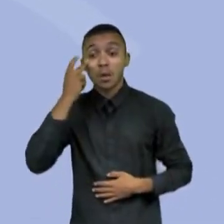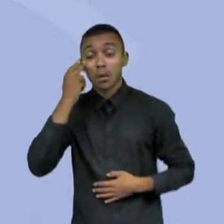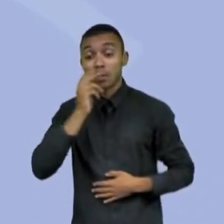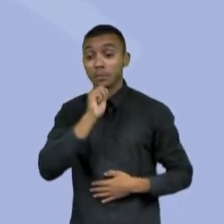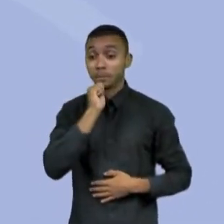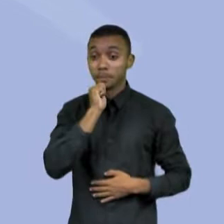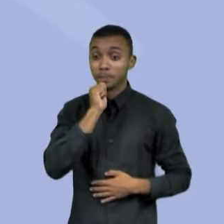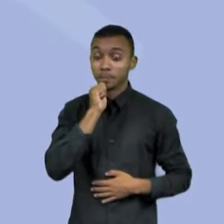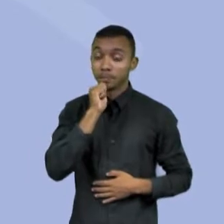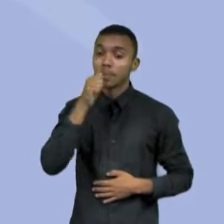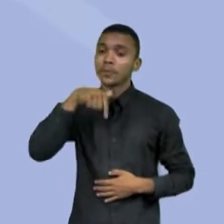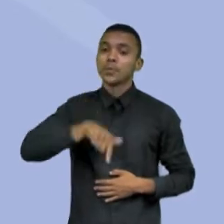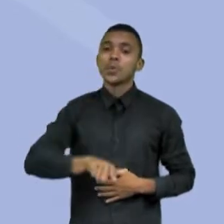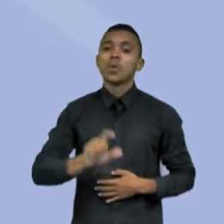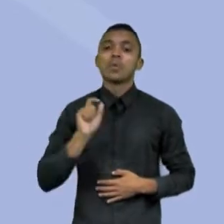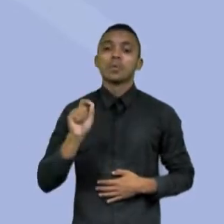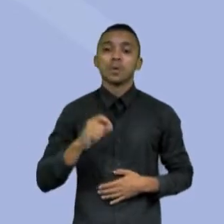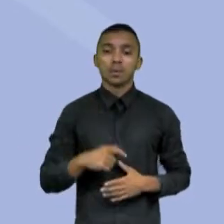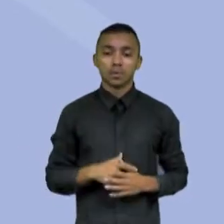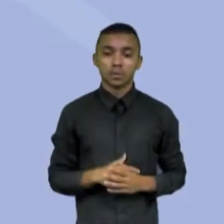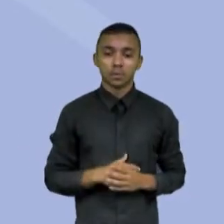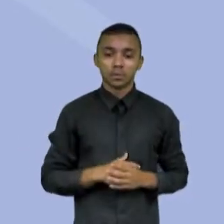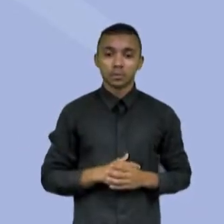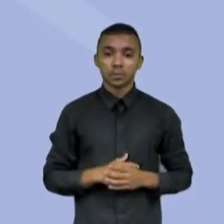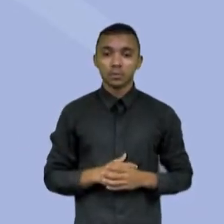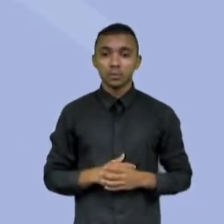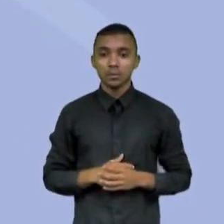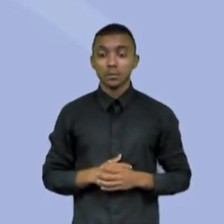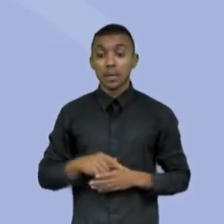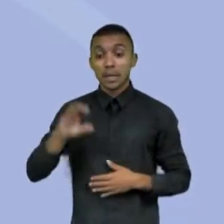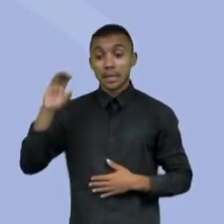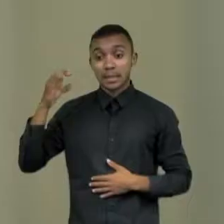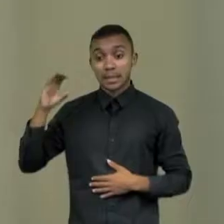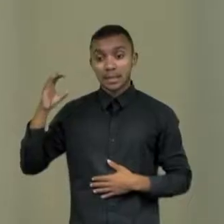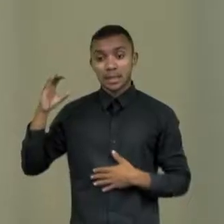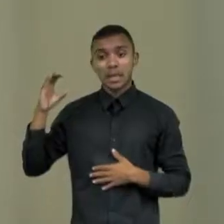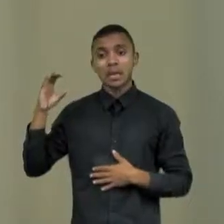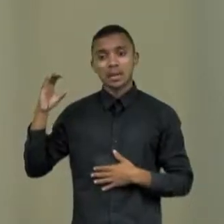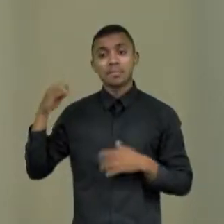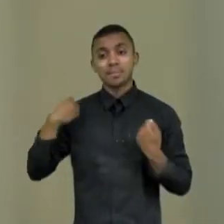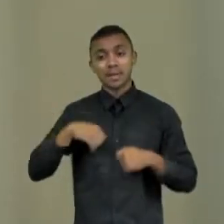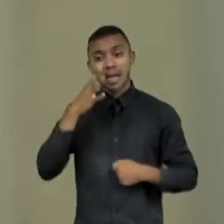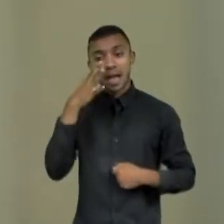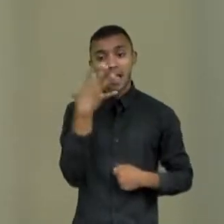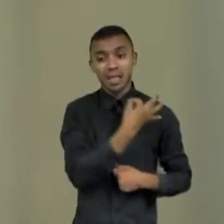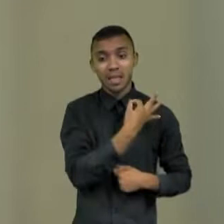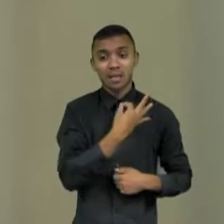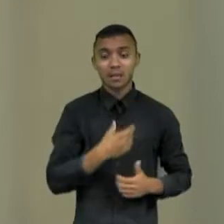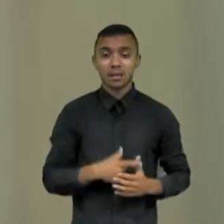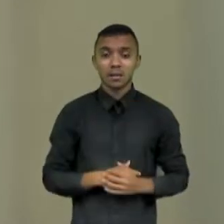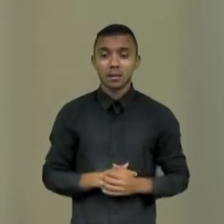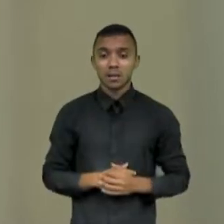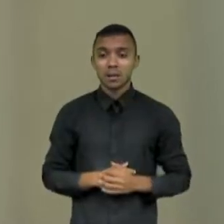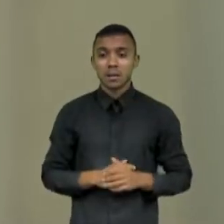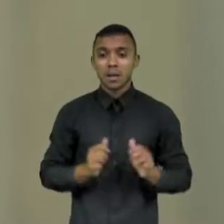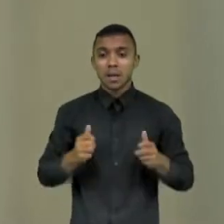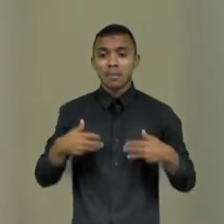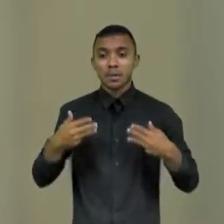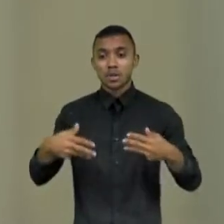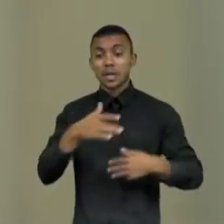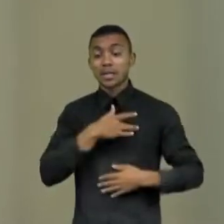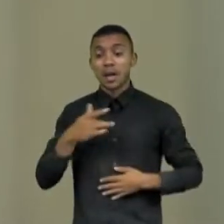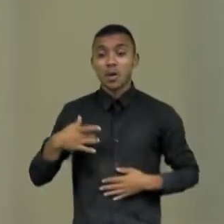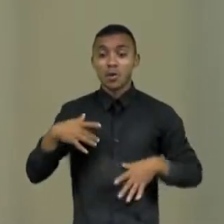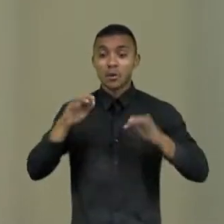e, mais uma vez, a ciência deixou de ser ouvida. O Ministério da Saúde pediu uma visa, por exemplo,